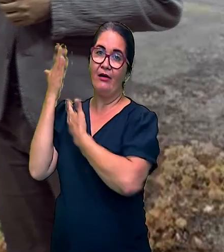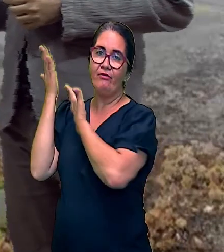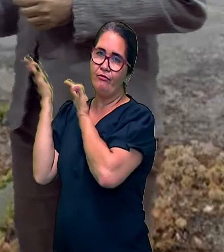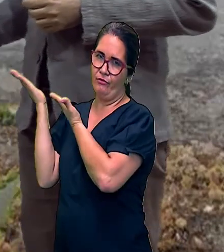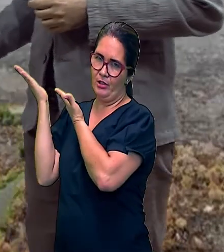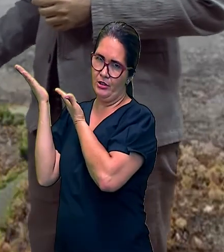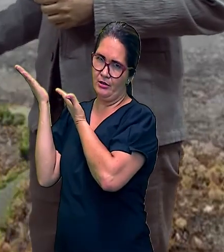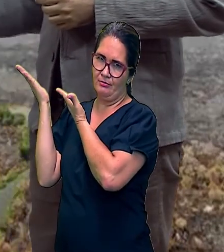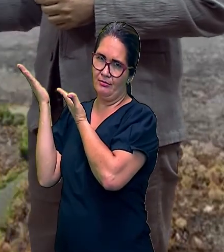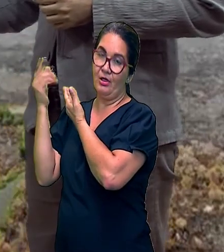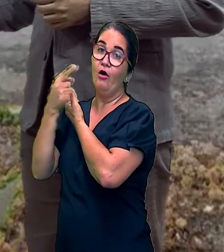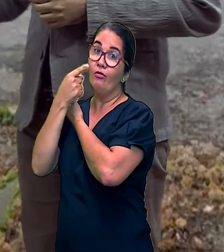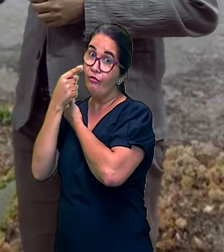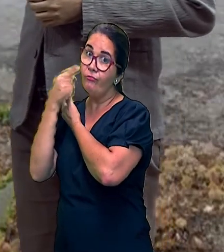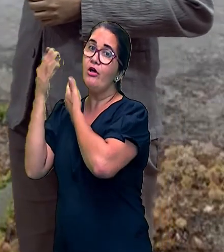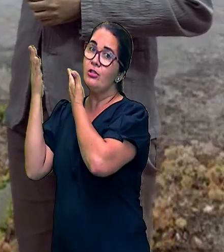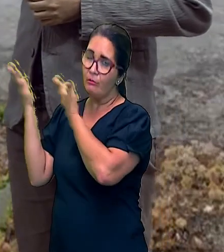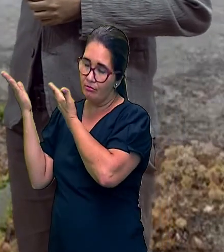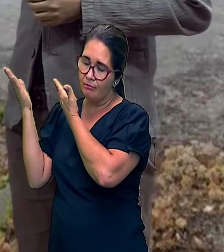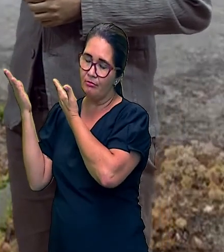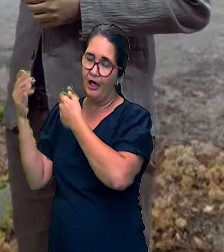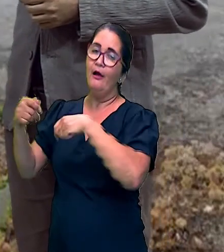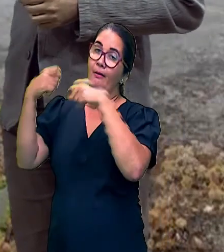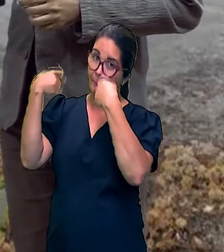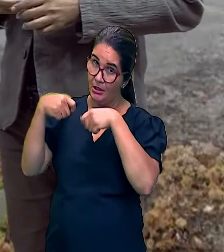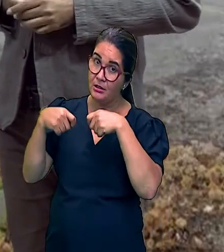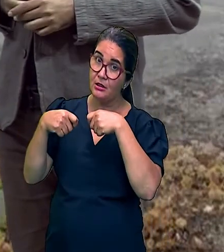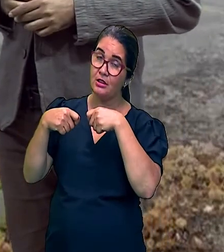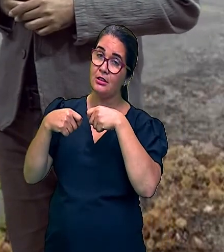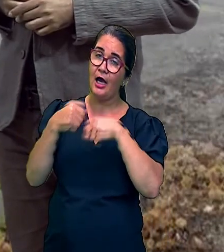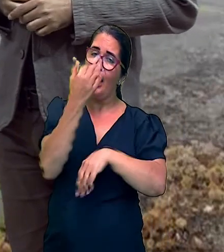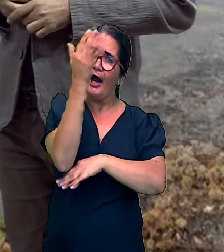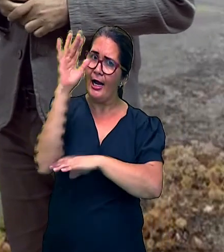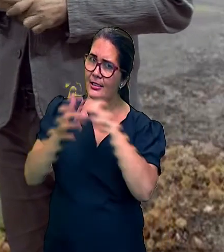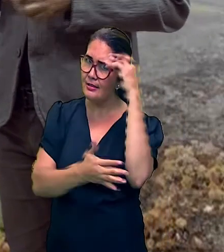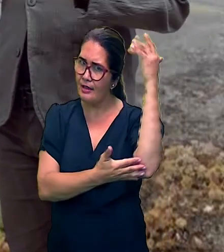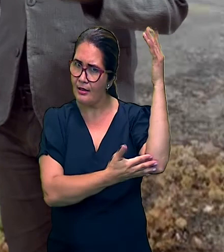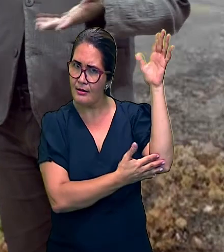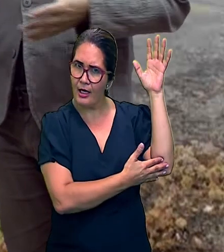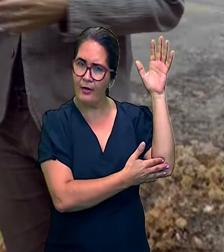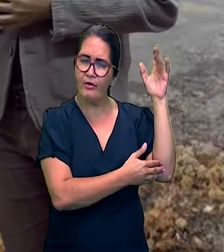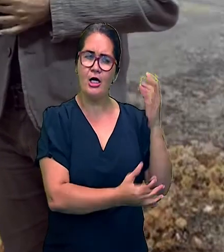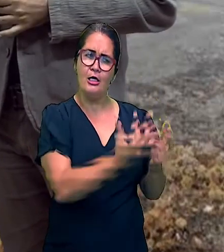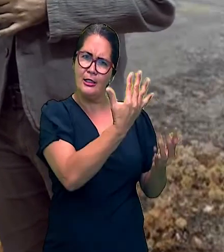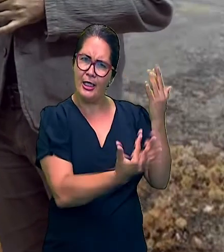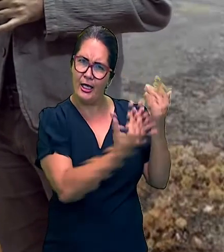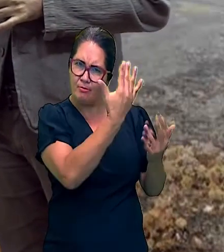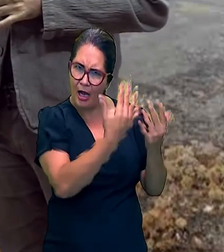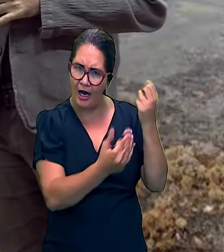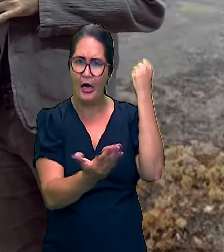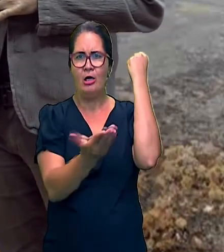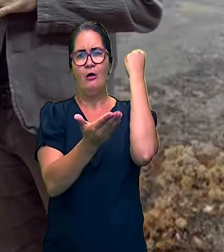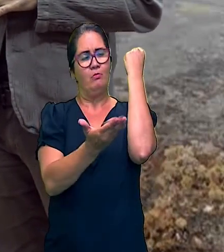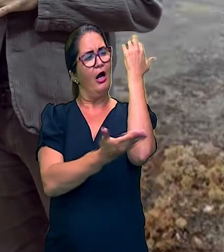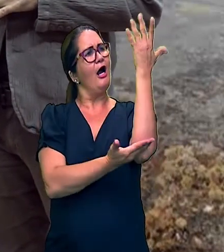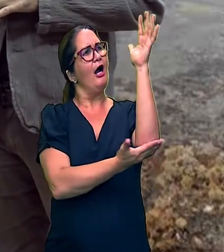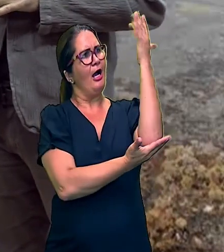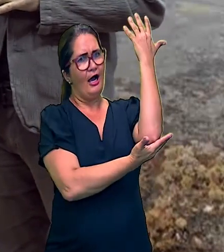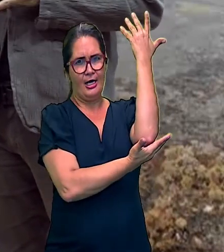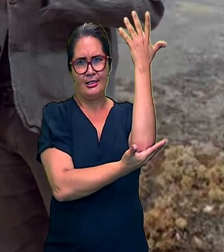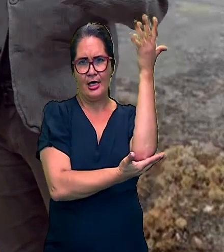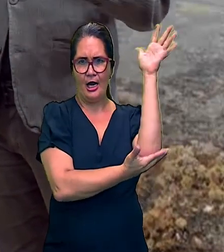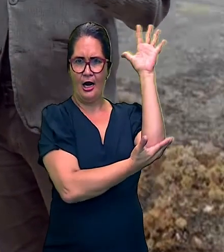nas imagens, para darem origem a novas plantações e hoje para o